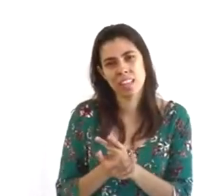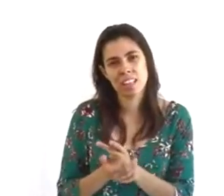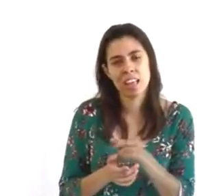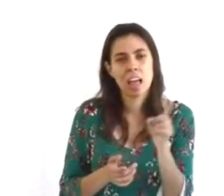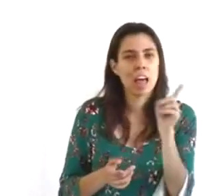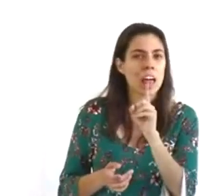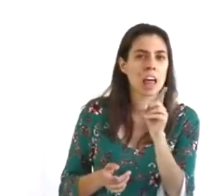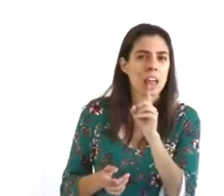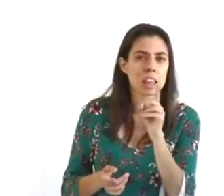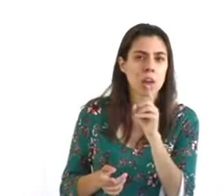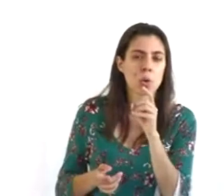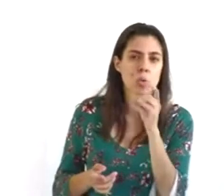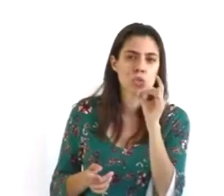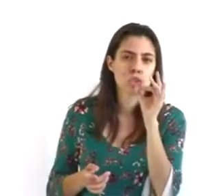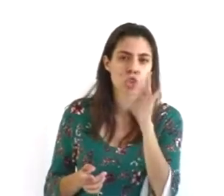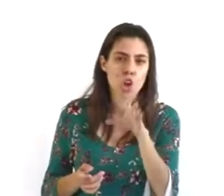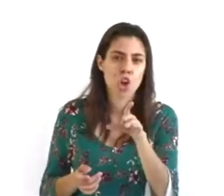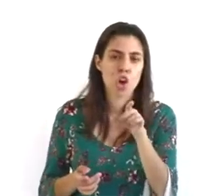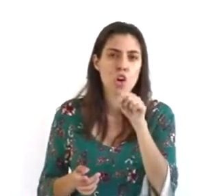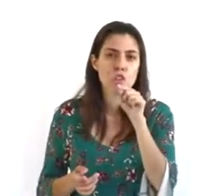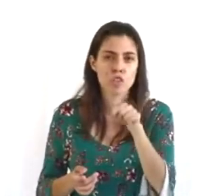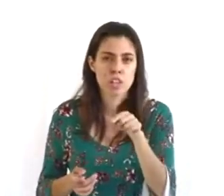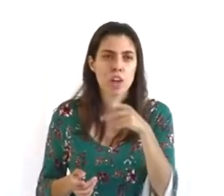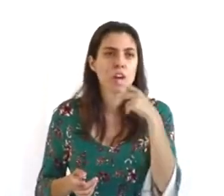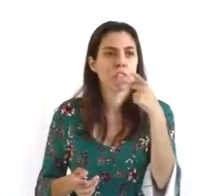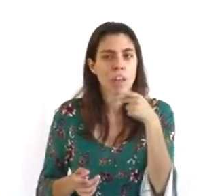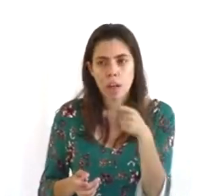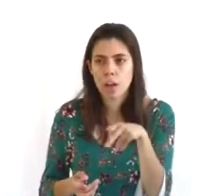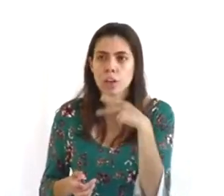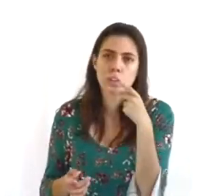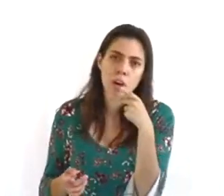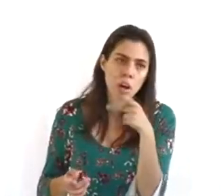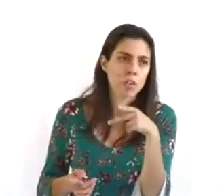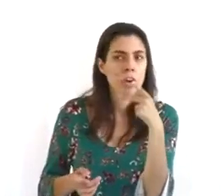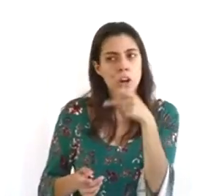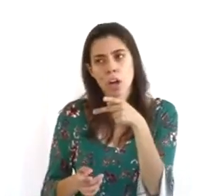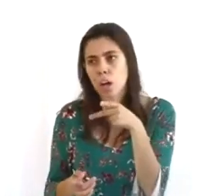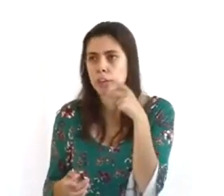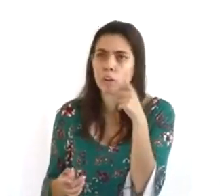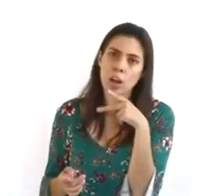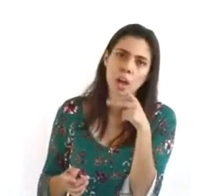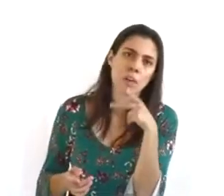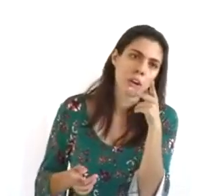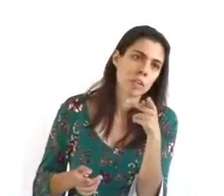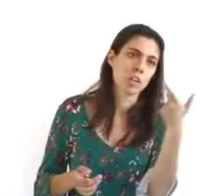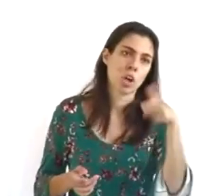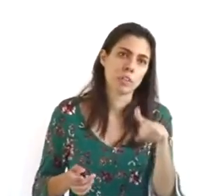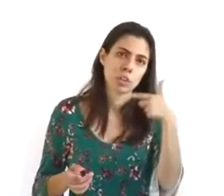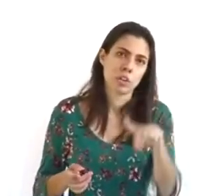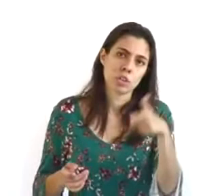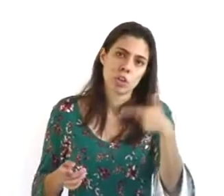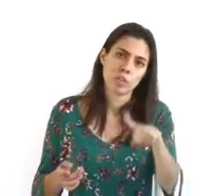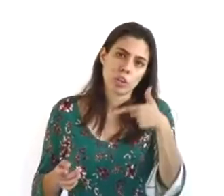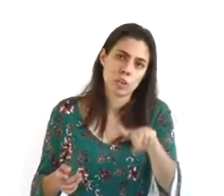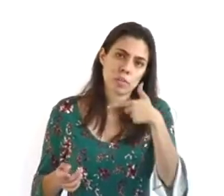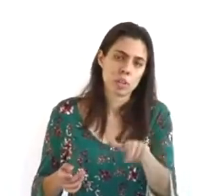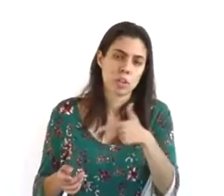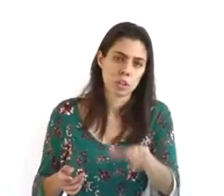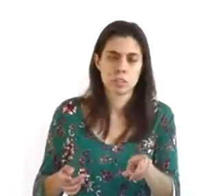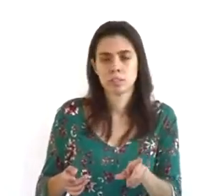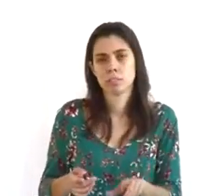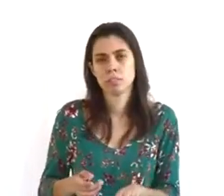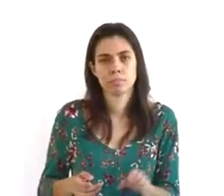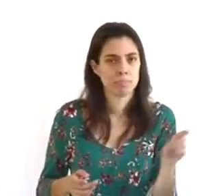para fazer você ficar repetindo como se fosse uma pessoa que não reflete o que está falando. Por que é que você tem que falar toda vez porque a sua misericórdia dura